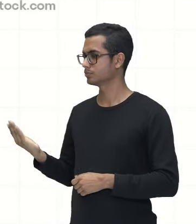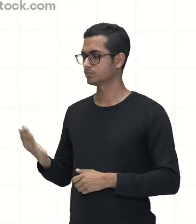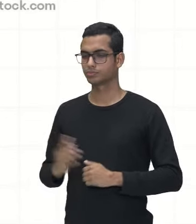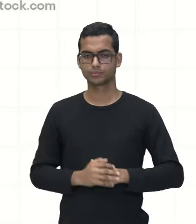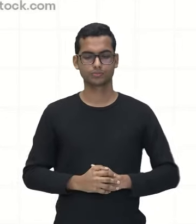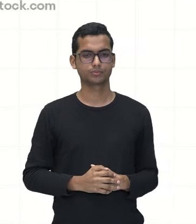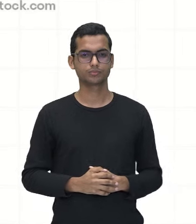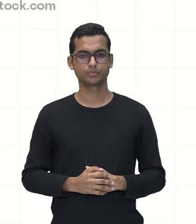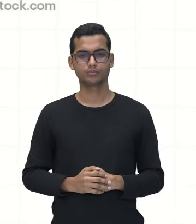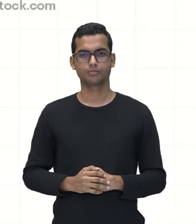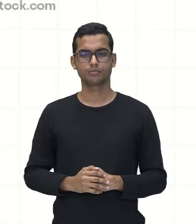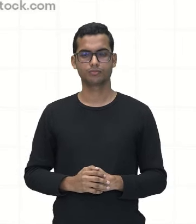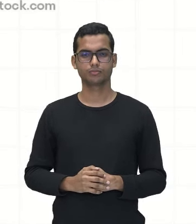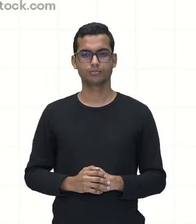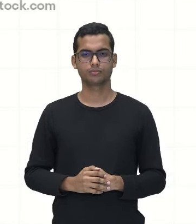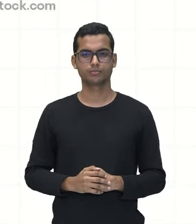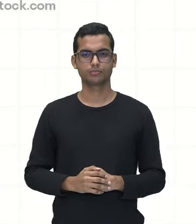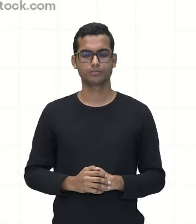isso,